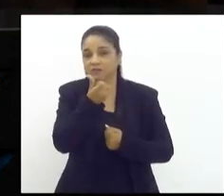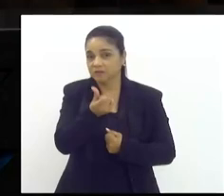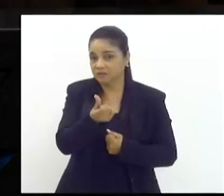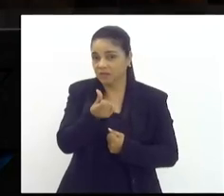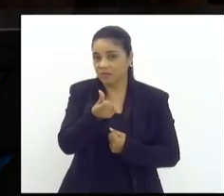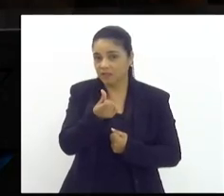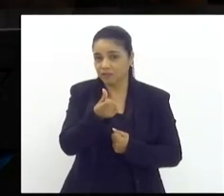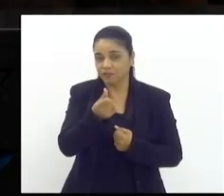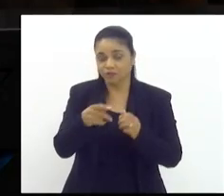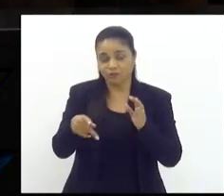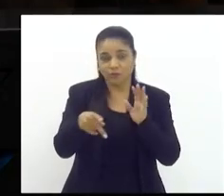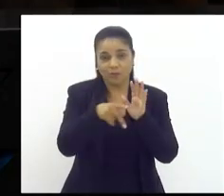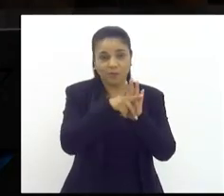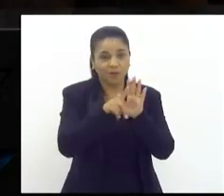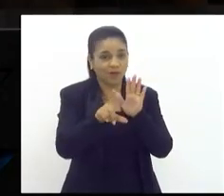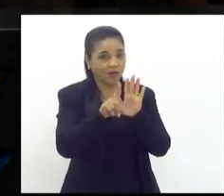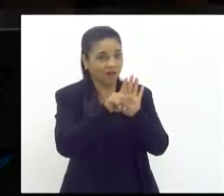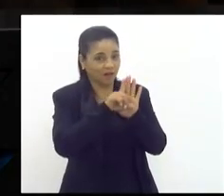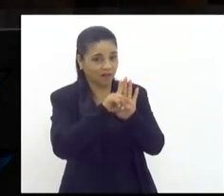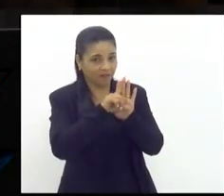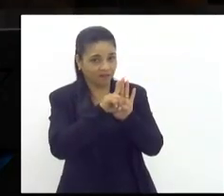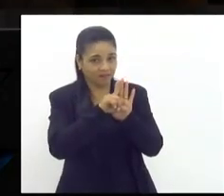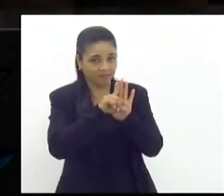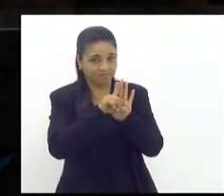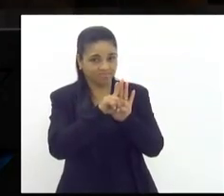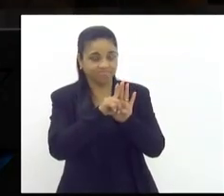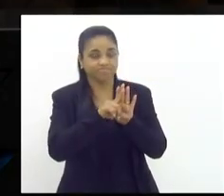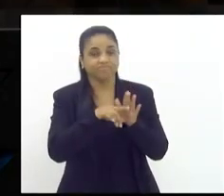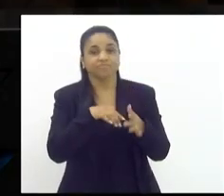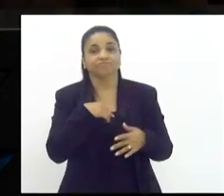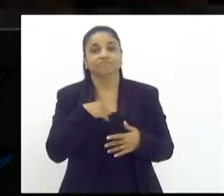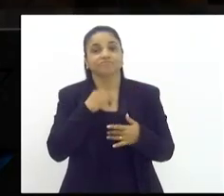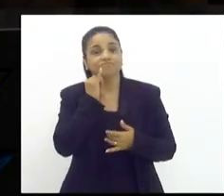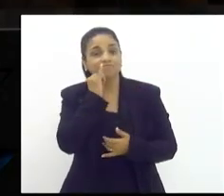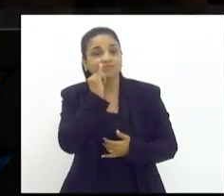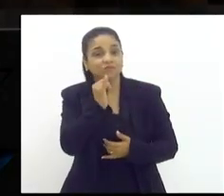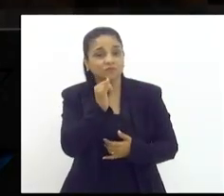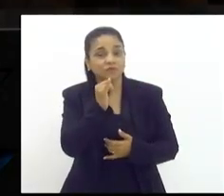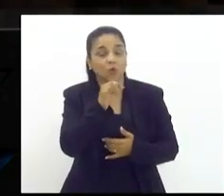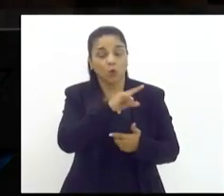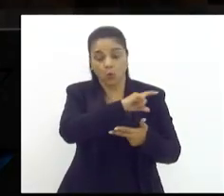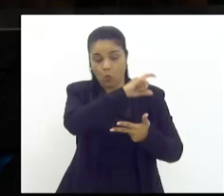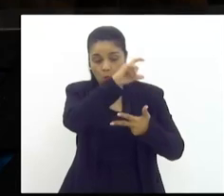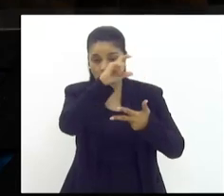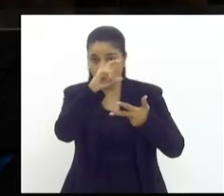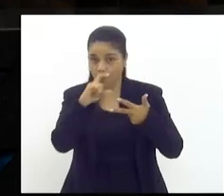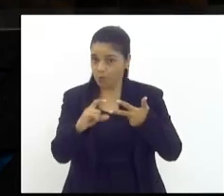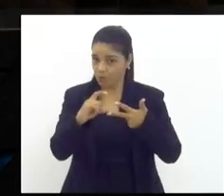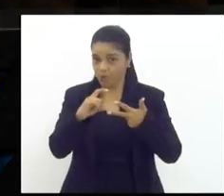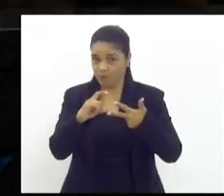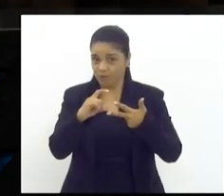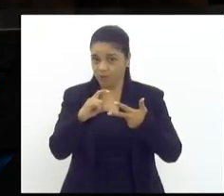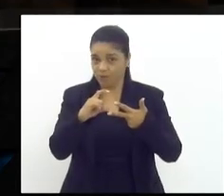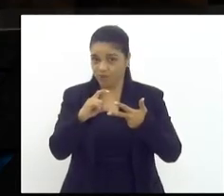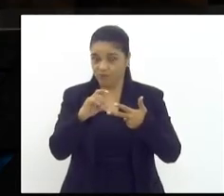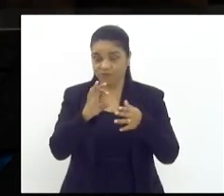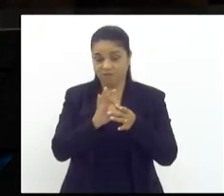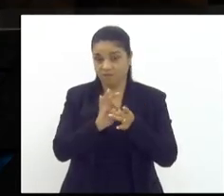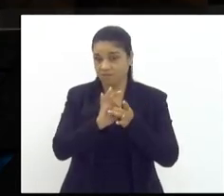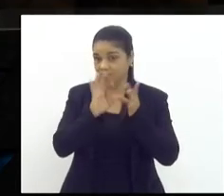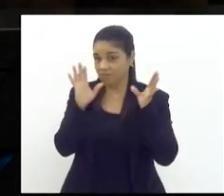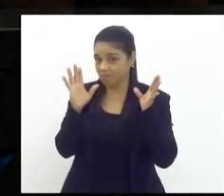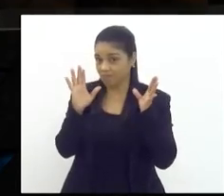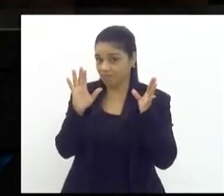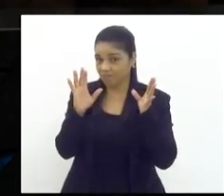presente projeto de lei diz fica o poder executivo autorizado